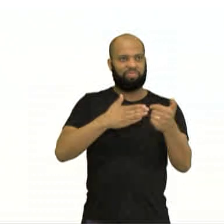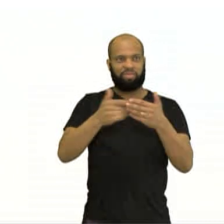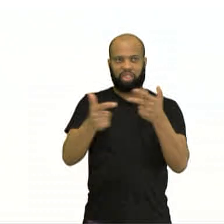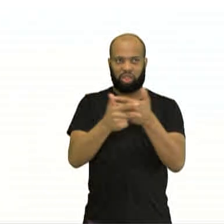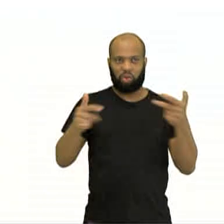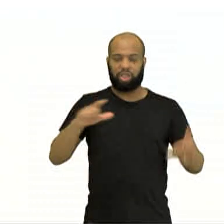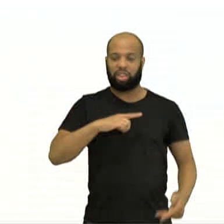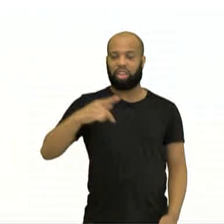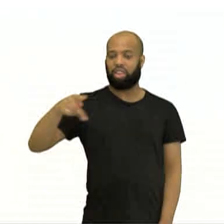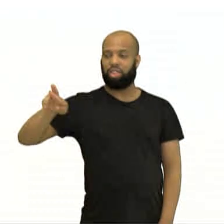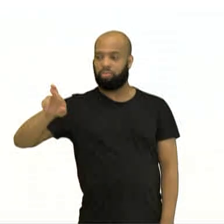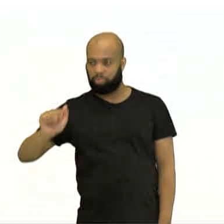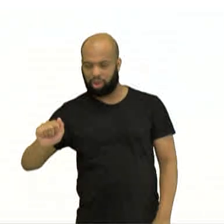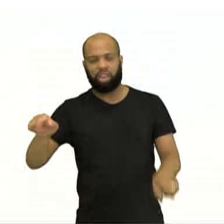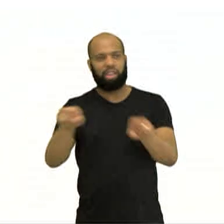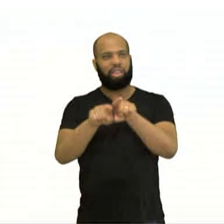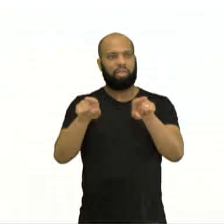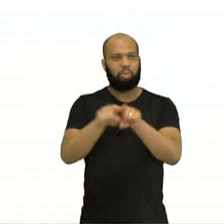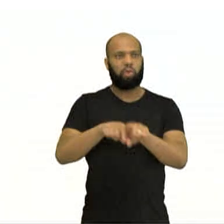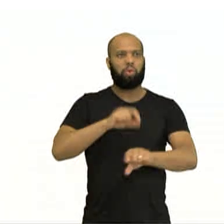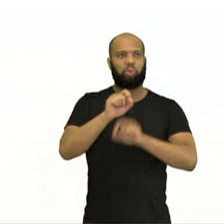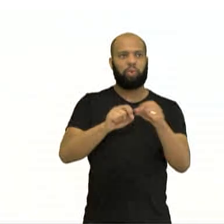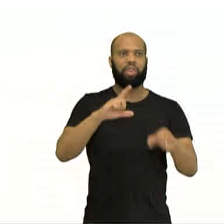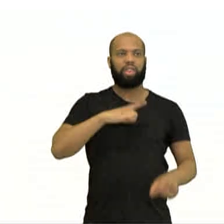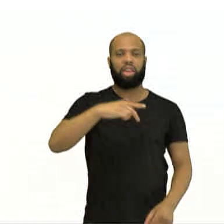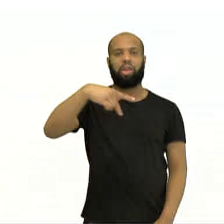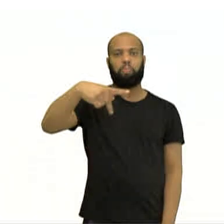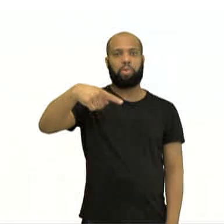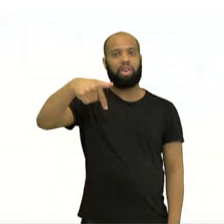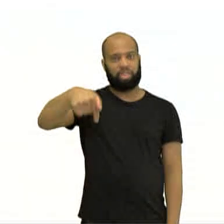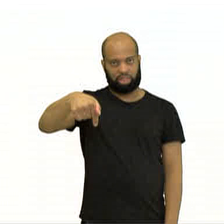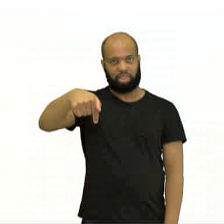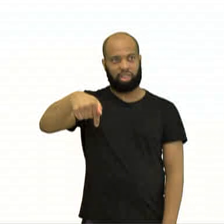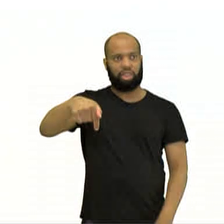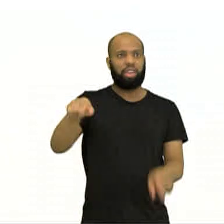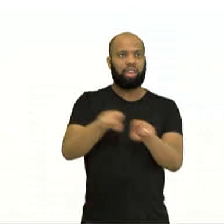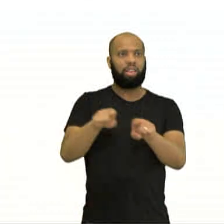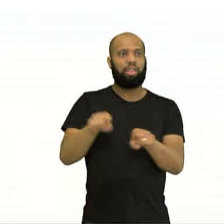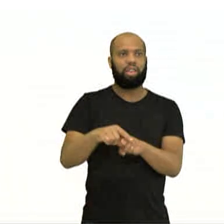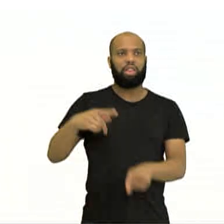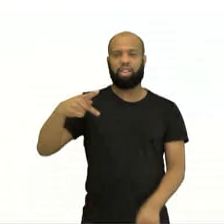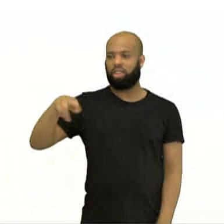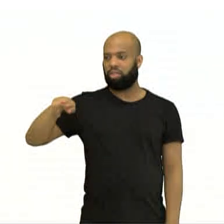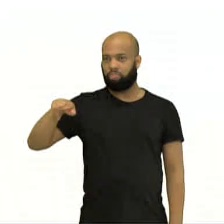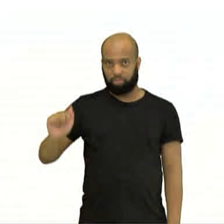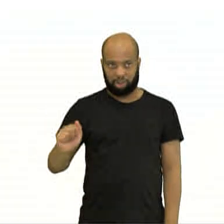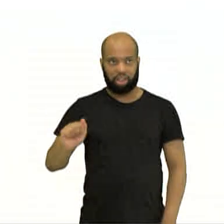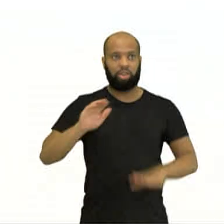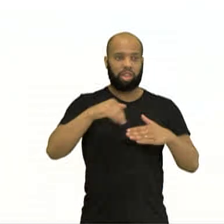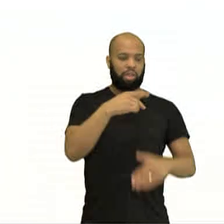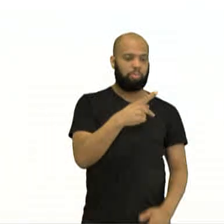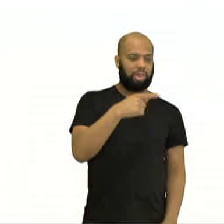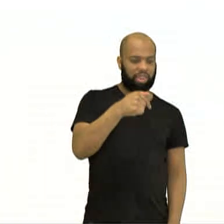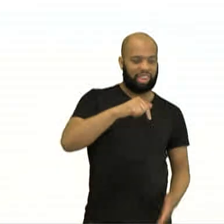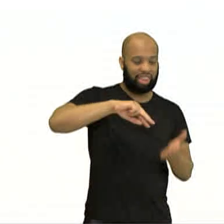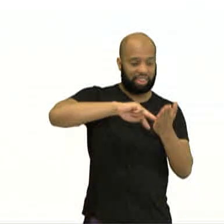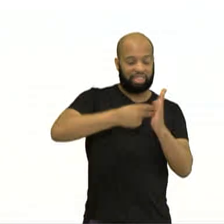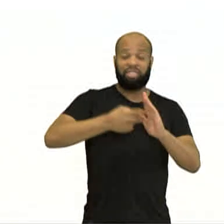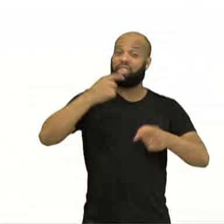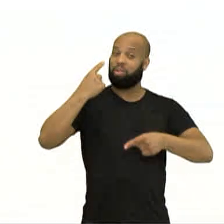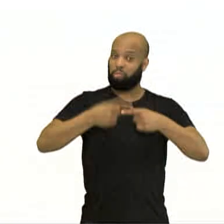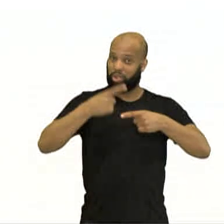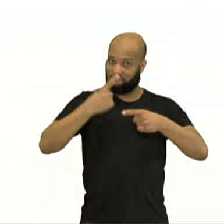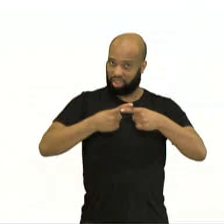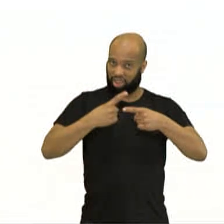nós temos aqui abreviaturas como PQ e pra, né? PQ é do porquê, ela